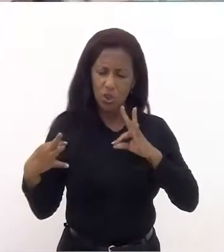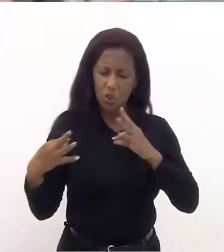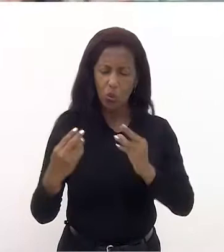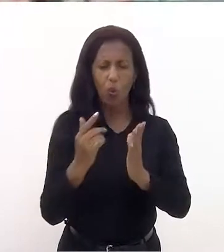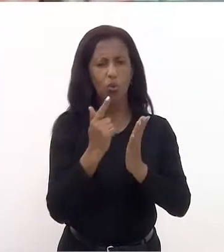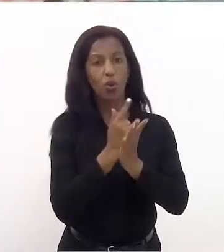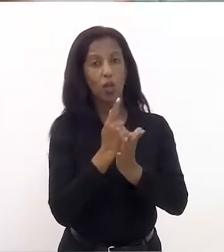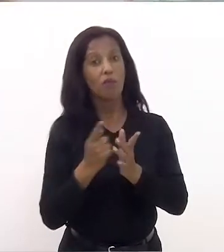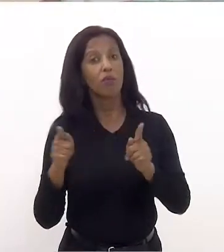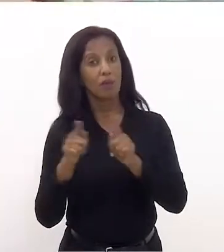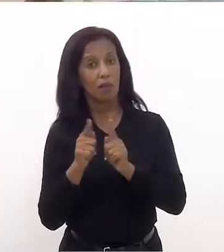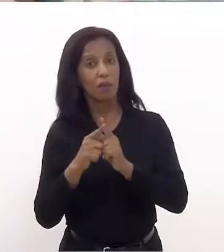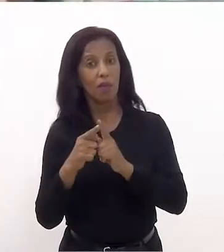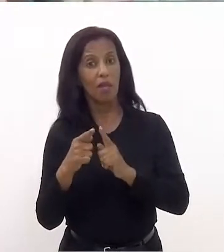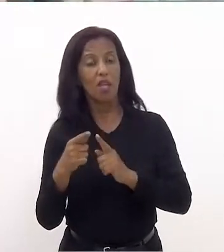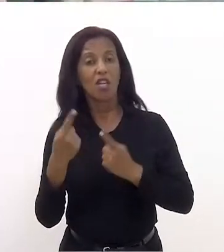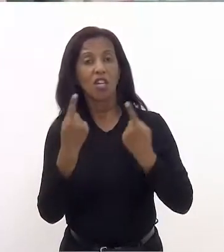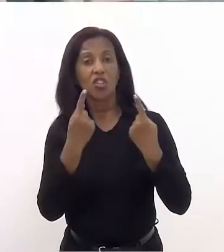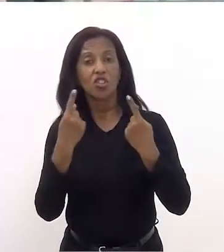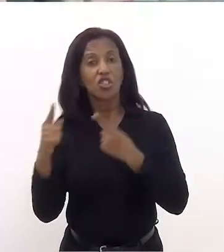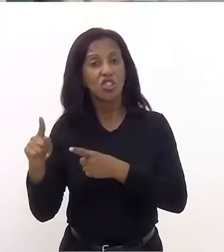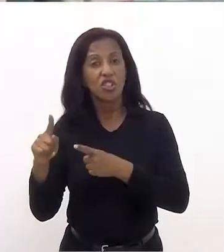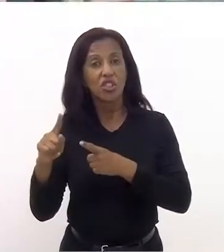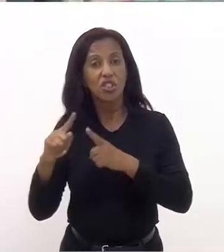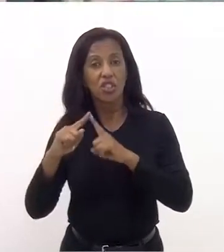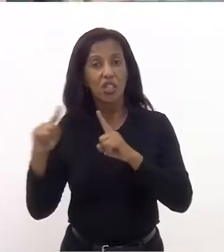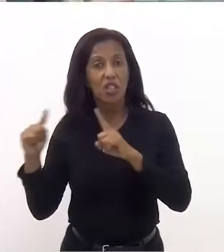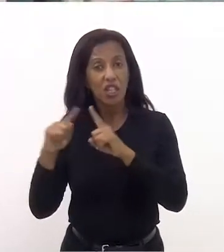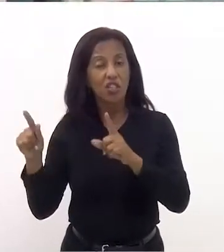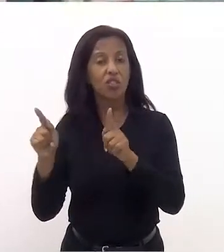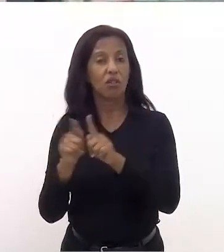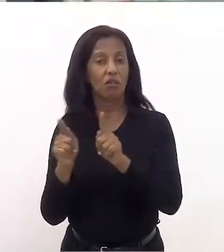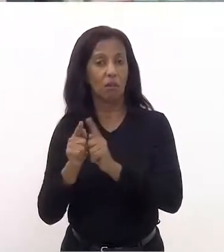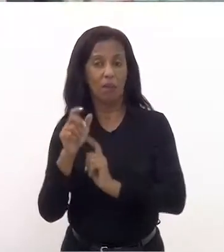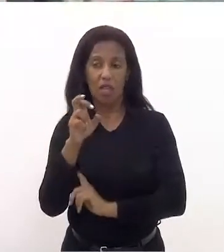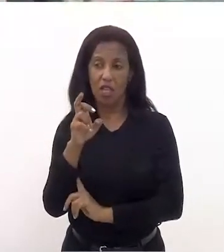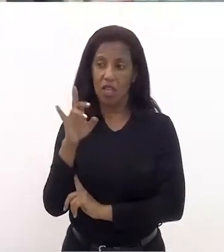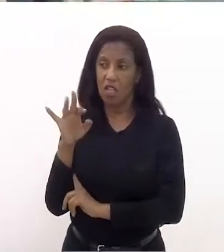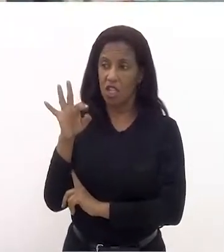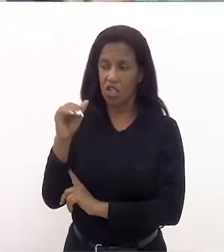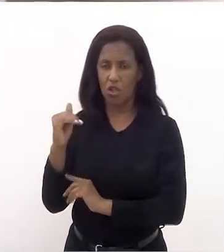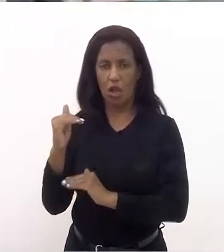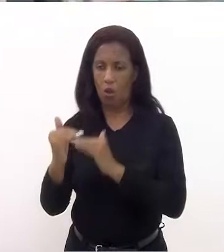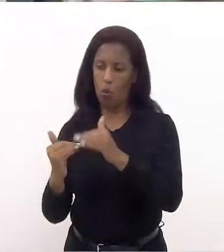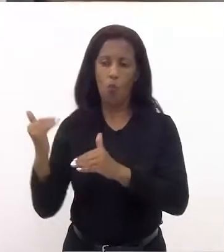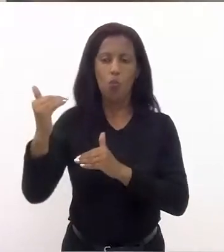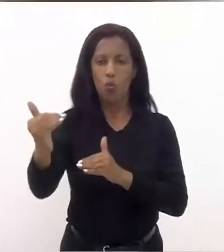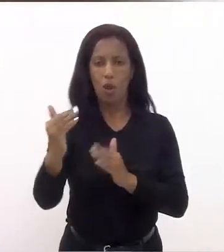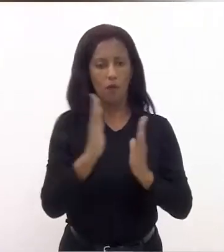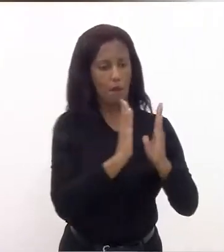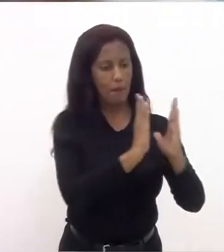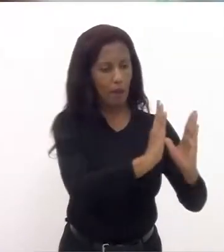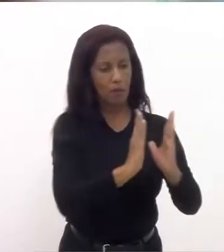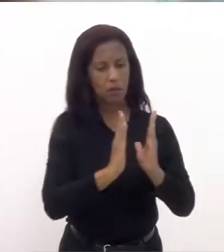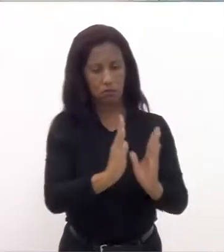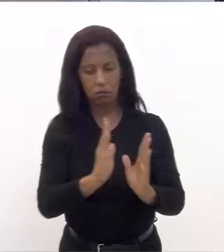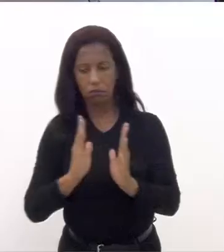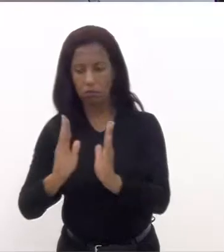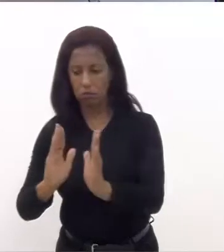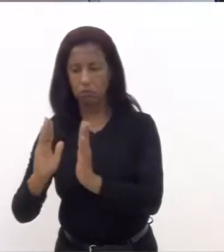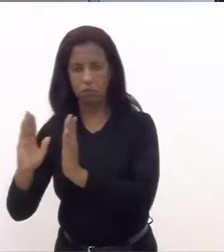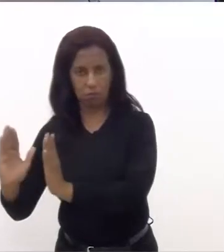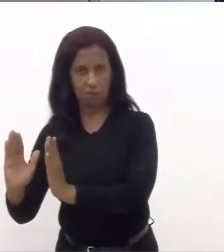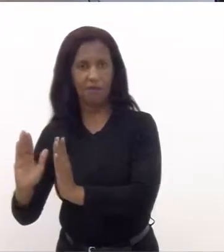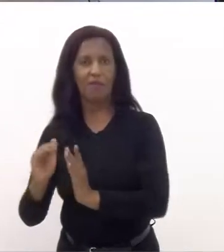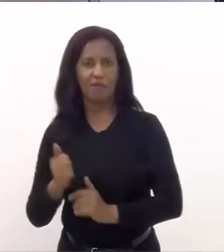Li todos os livros de crítica, mas passo a passo. Eu não dei um pulo à frente. Entendi.